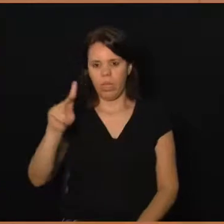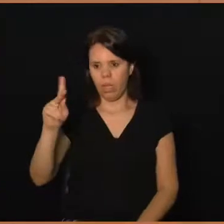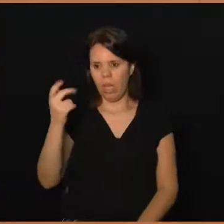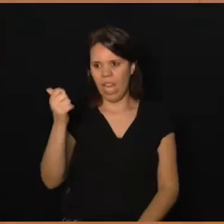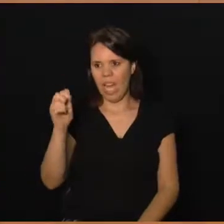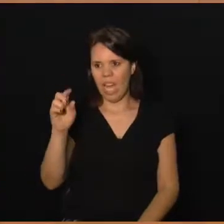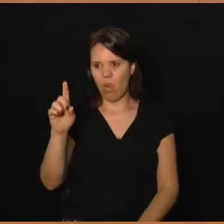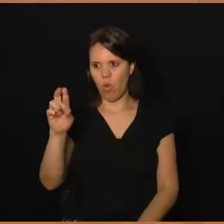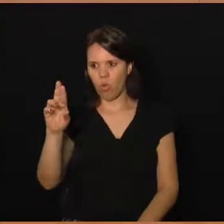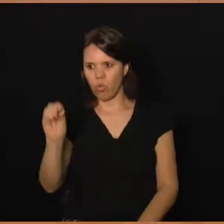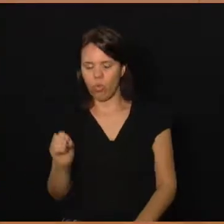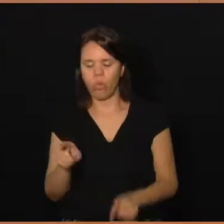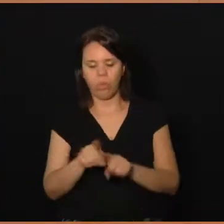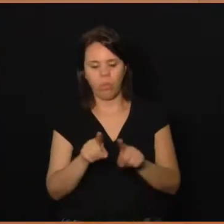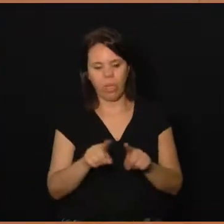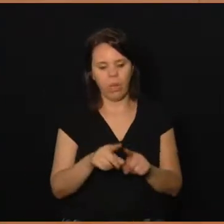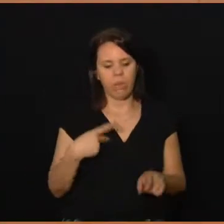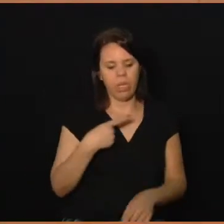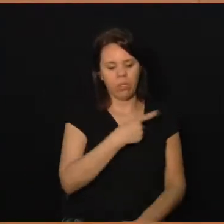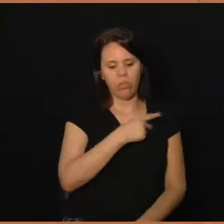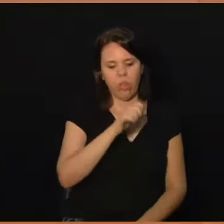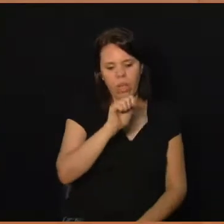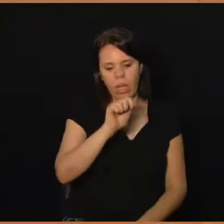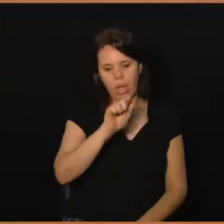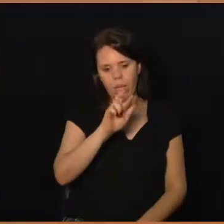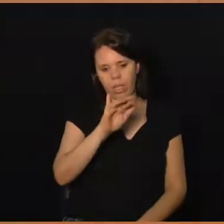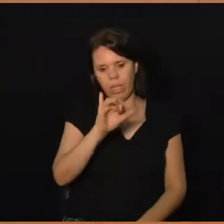Igreja do Nazareno. E essas duas